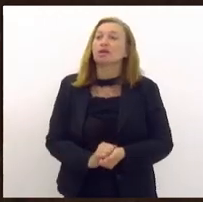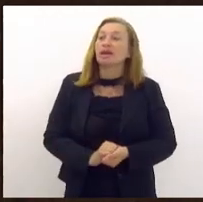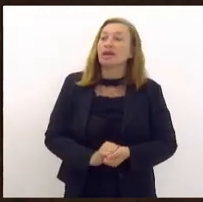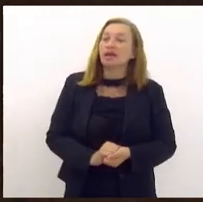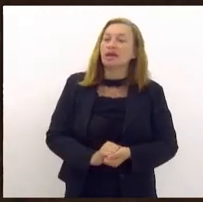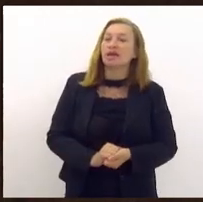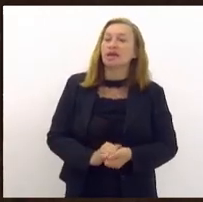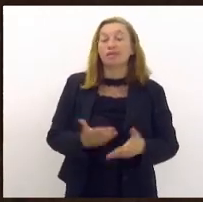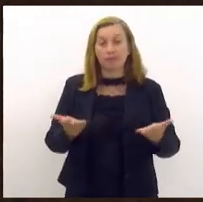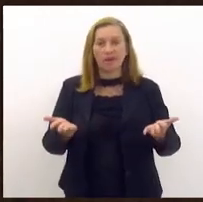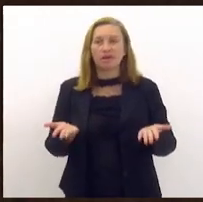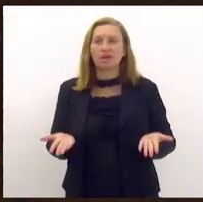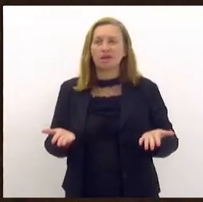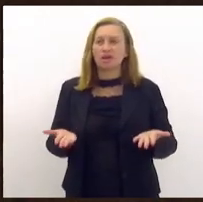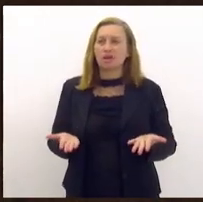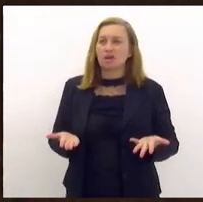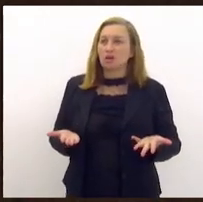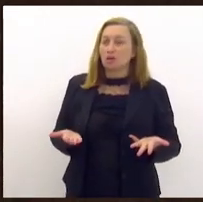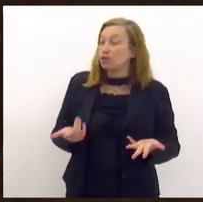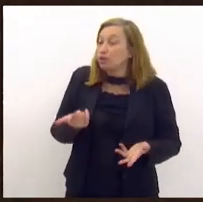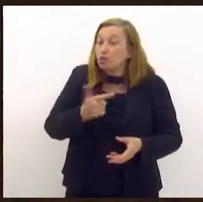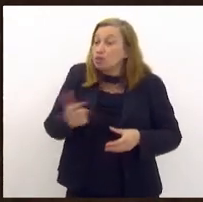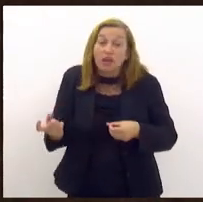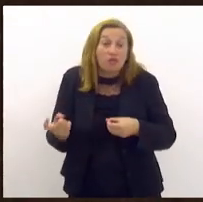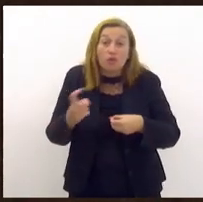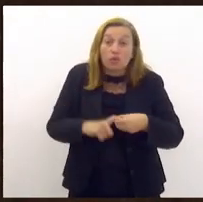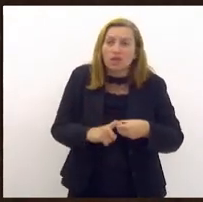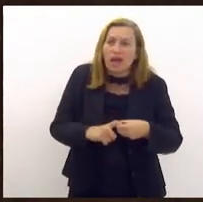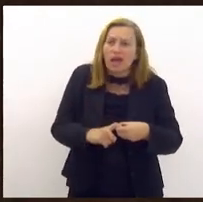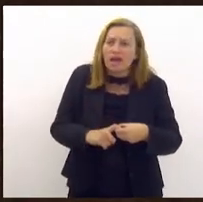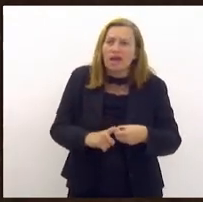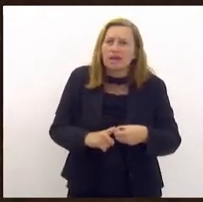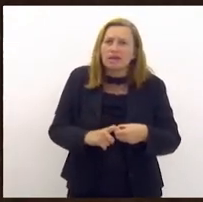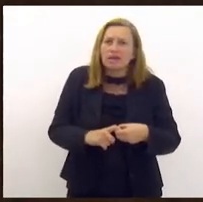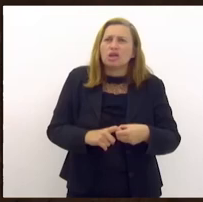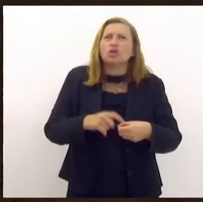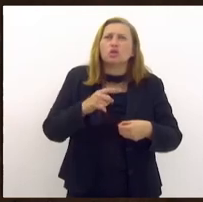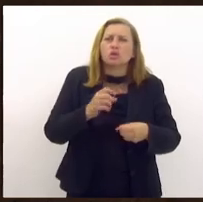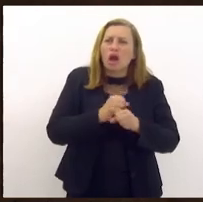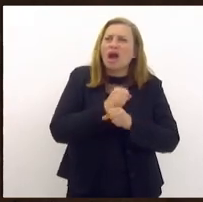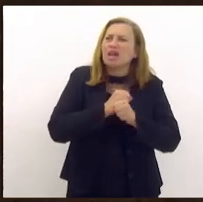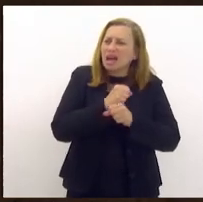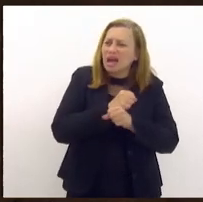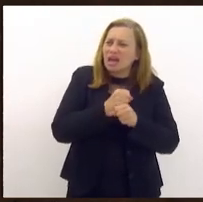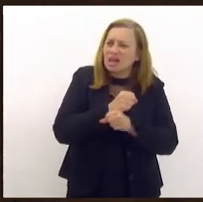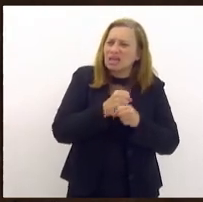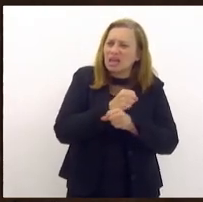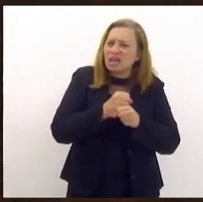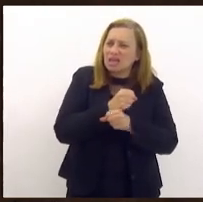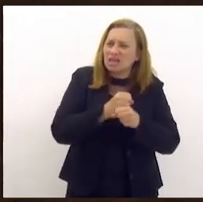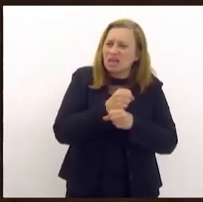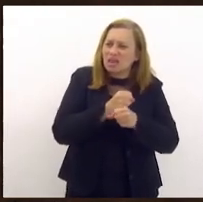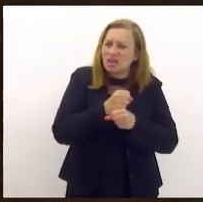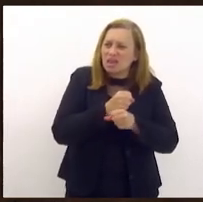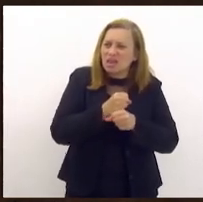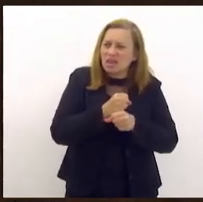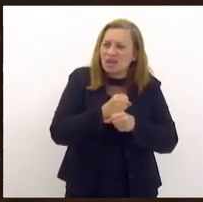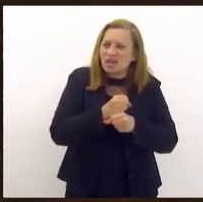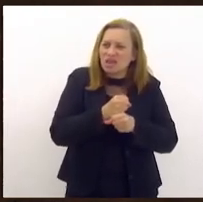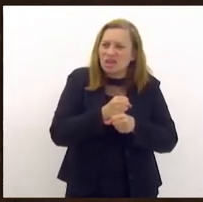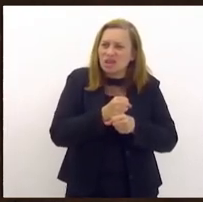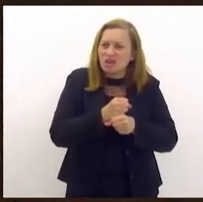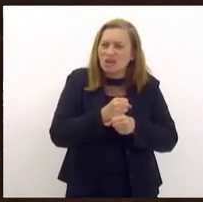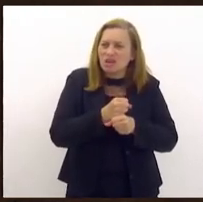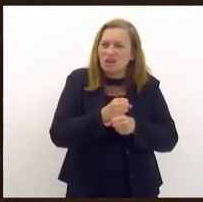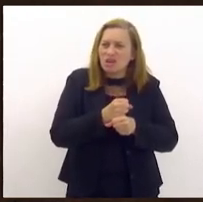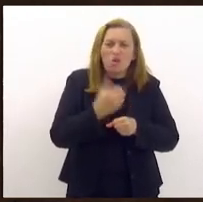aí, aquilo que não tem volta, você não tem que ficar todo ano justificando para ter direito a um benefício. E